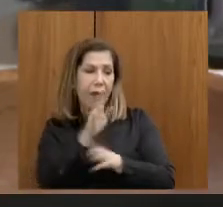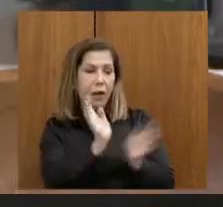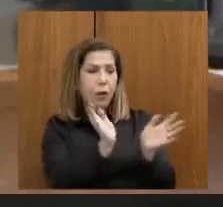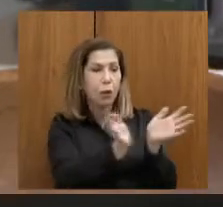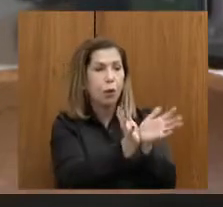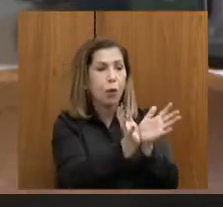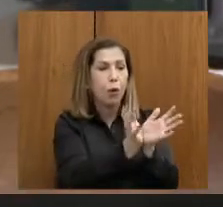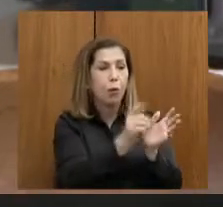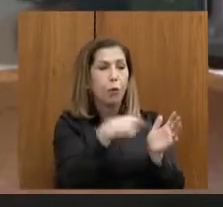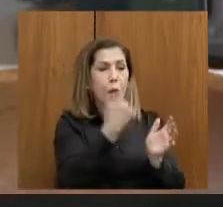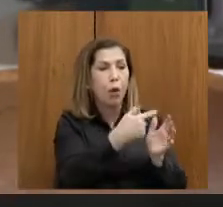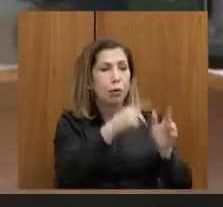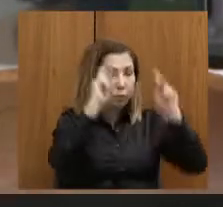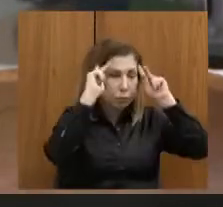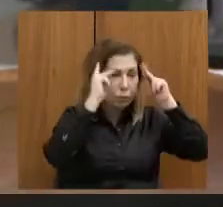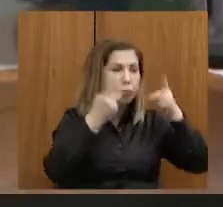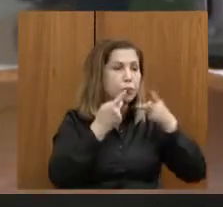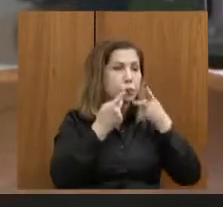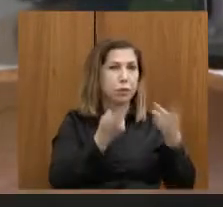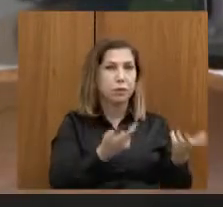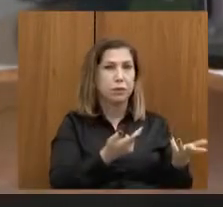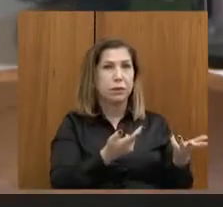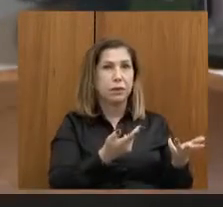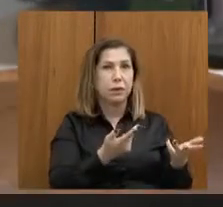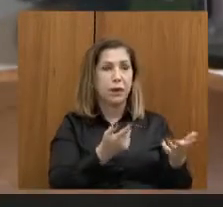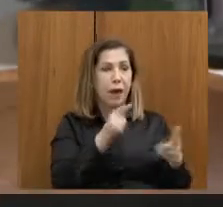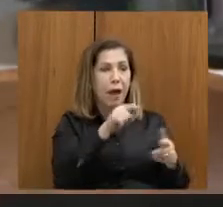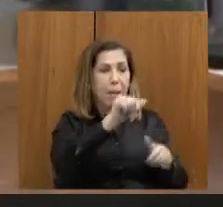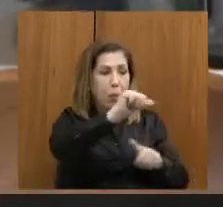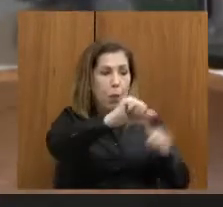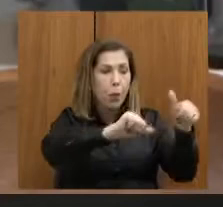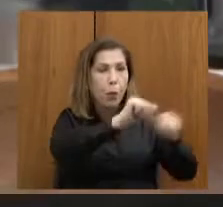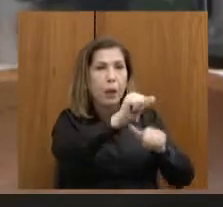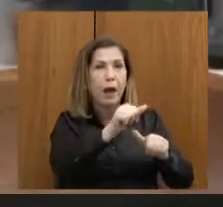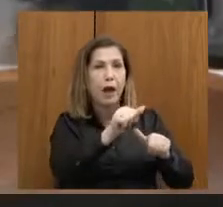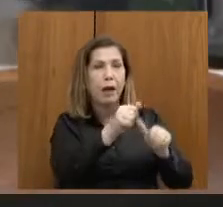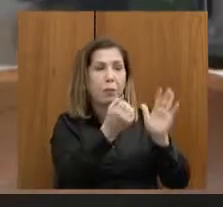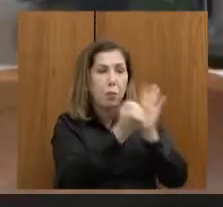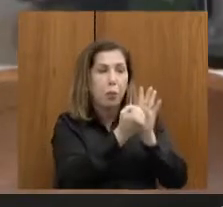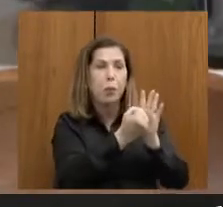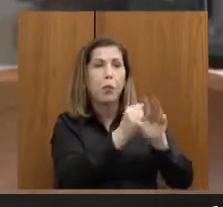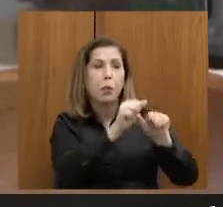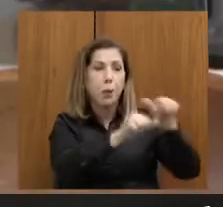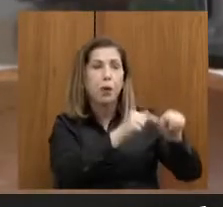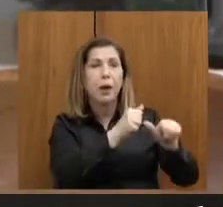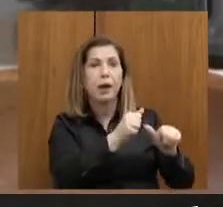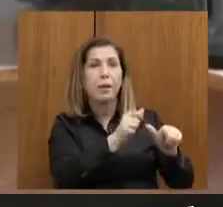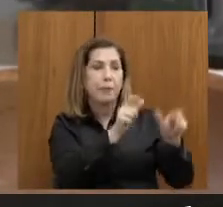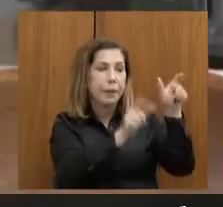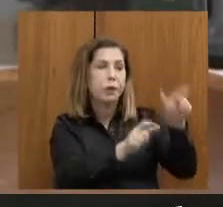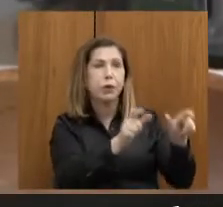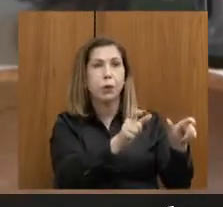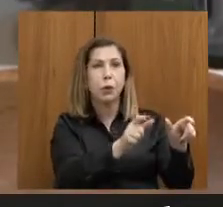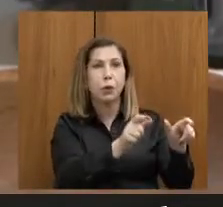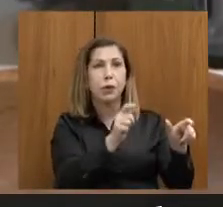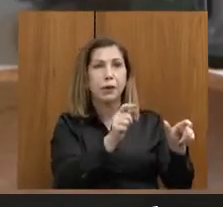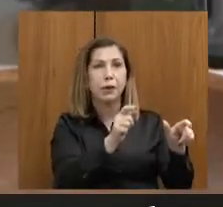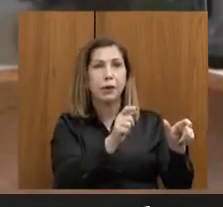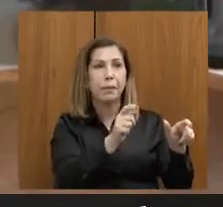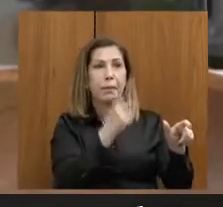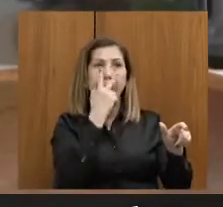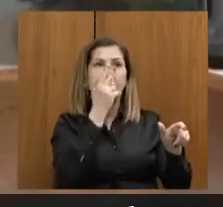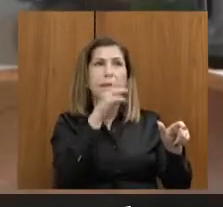a partir do que nós somos eles querem sempre nos mudarmos foto lá nos colocar como